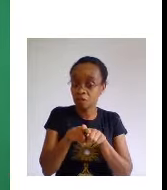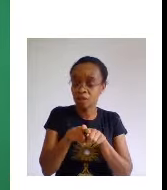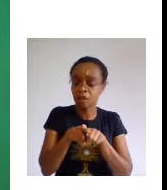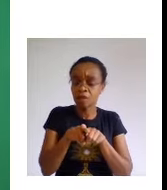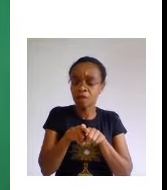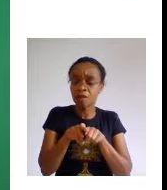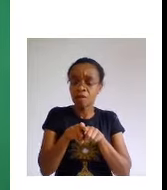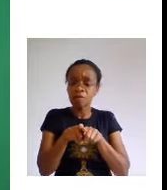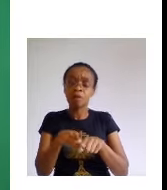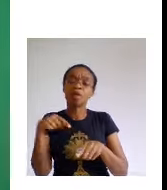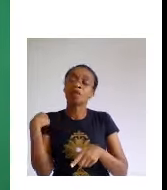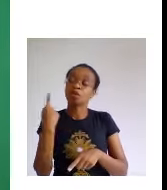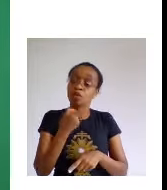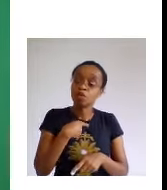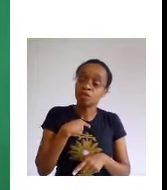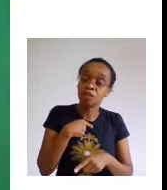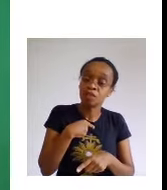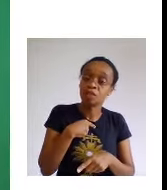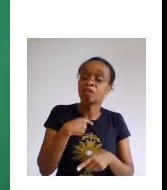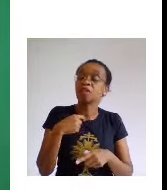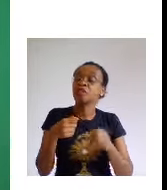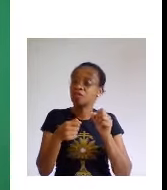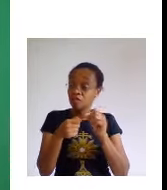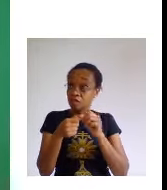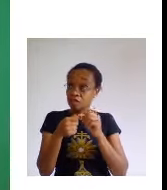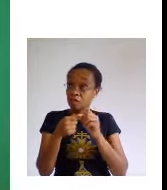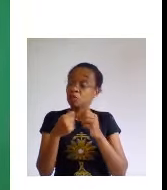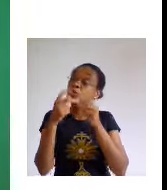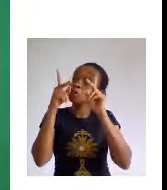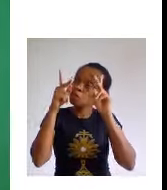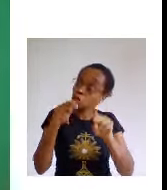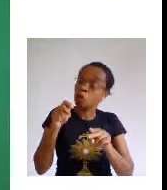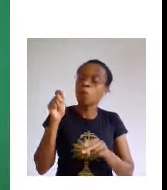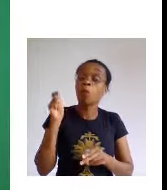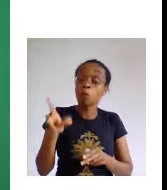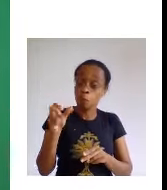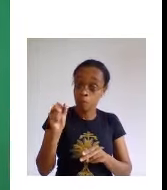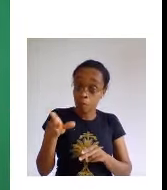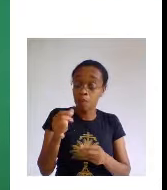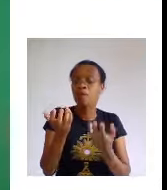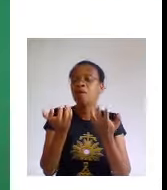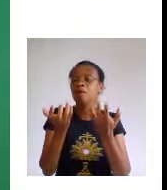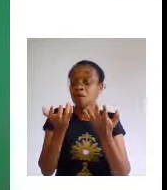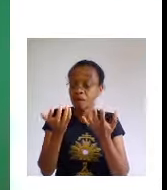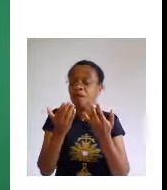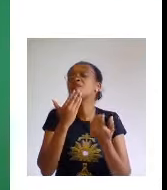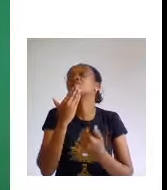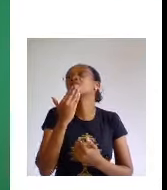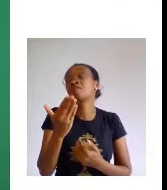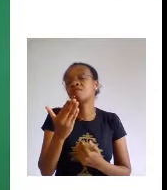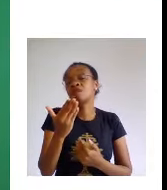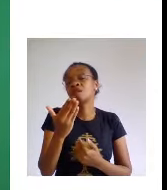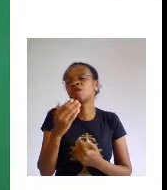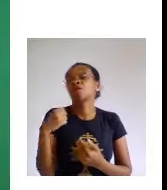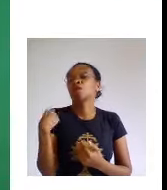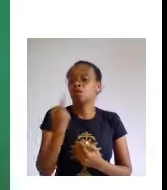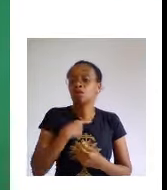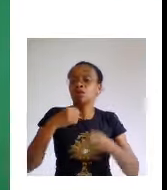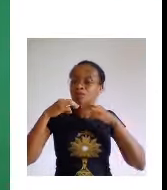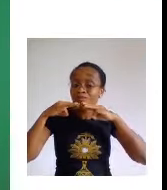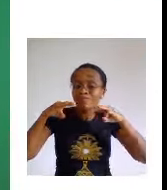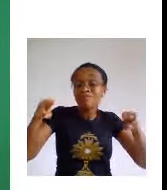esse chamado, né, do Papa Francisco, a Comissão Socioambiental tem uma missão.